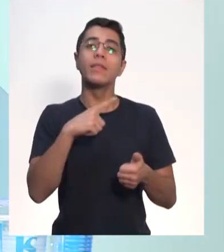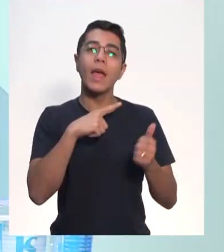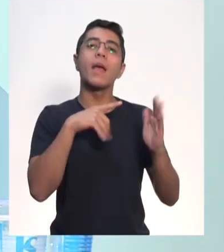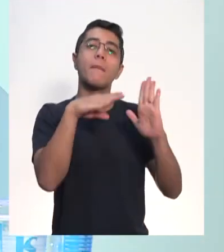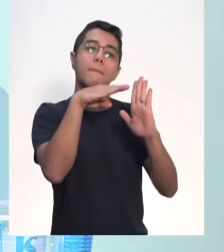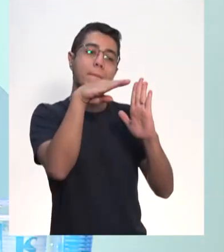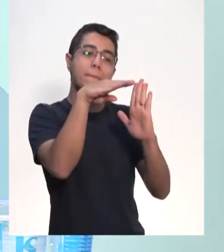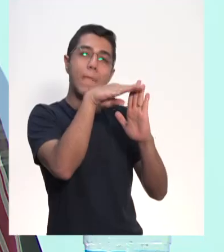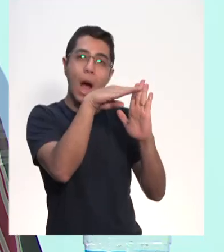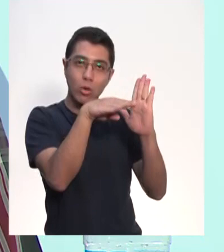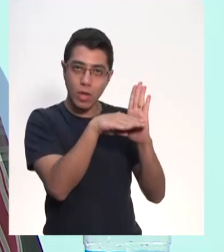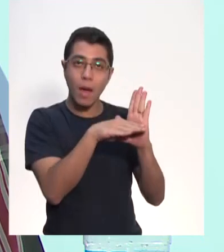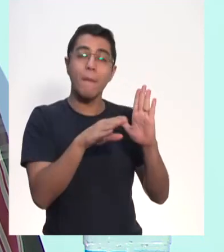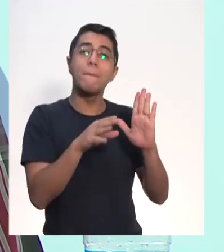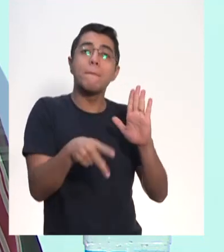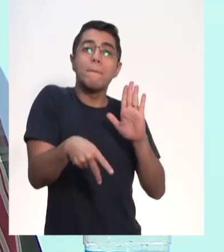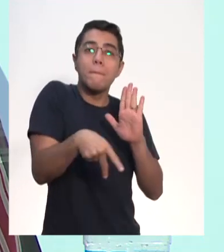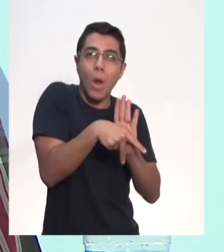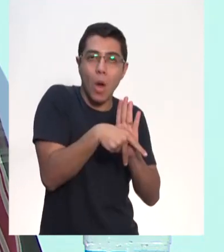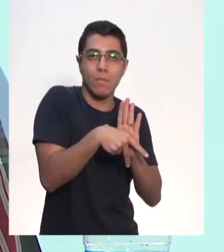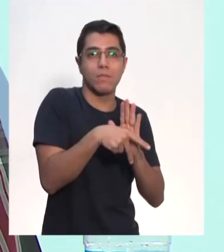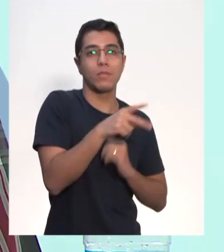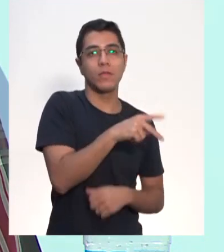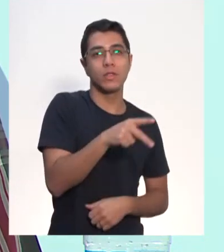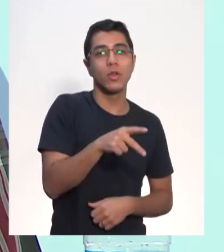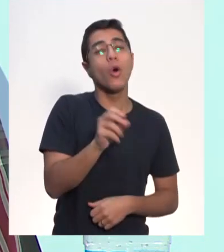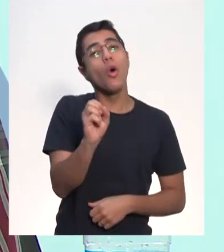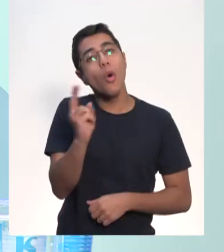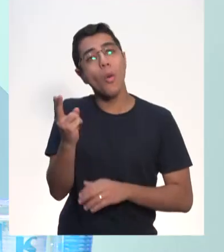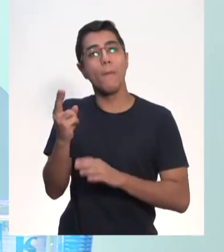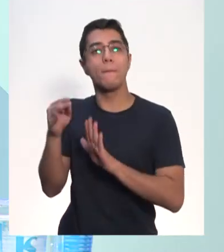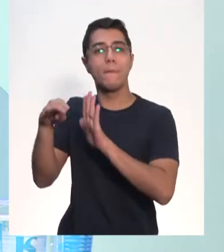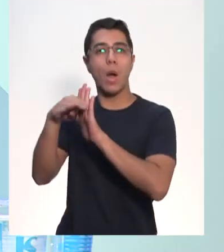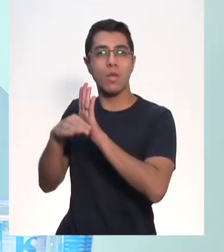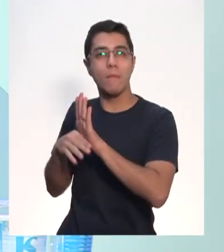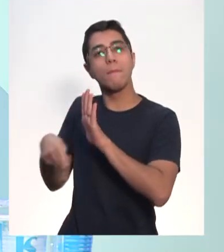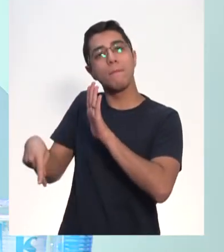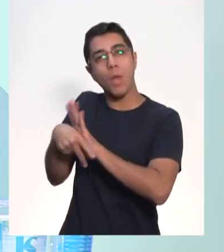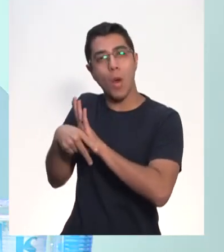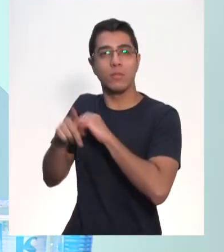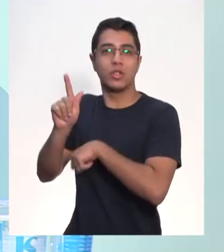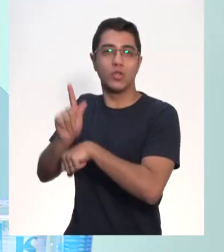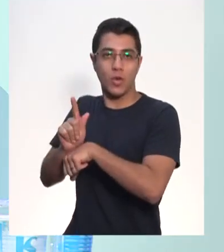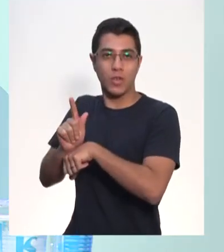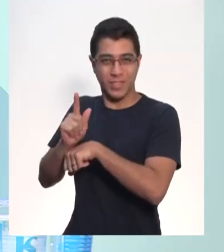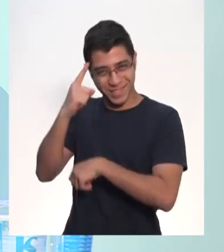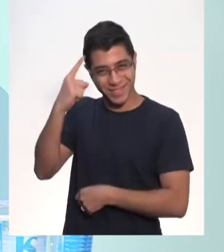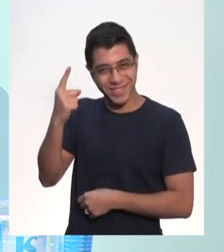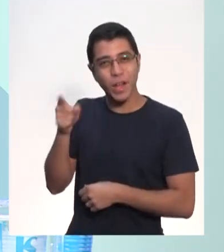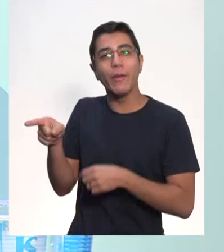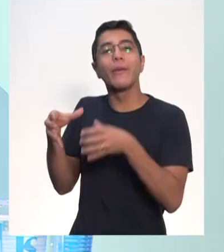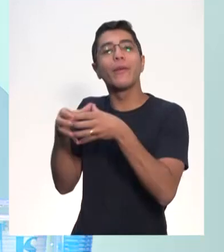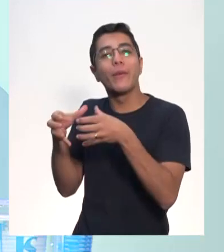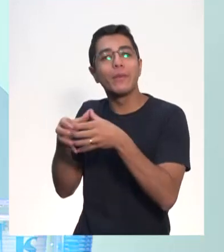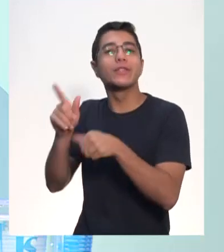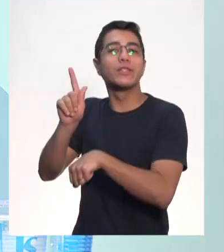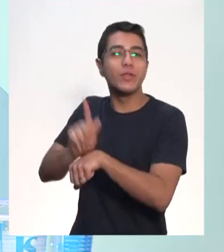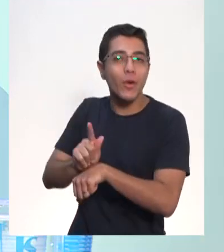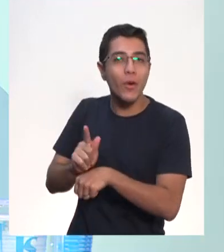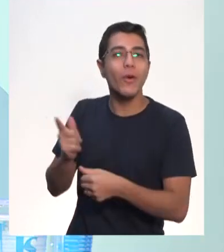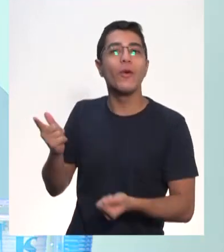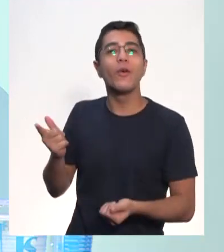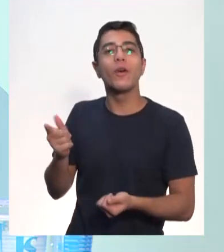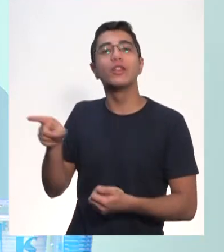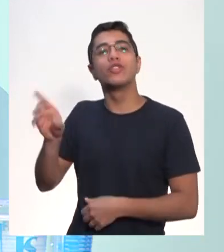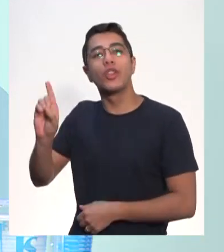percursos formativos, gestor, né? Porque o PC, o vice-diretor, o diretor, nossa diretoria de ensino, as nossas equipes, elas